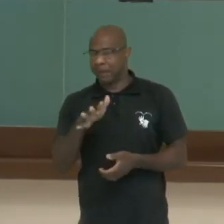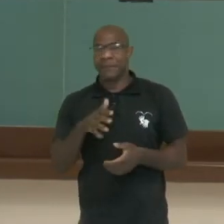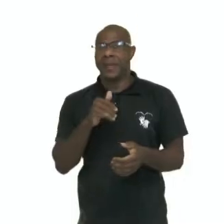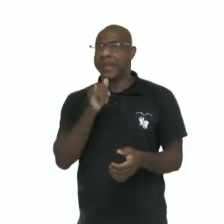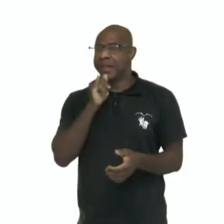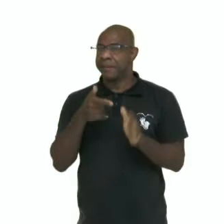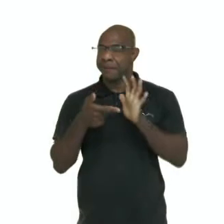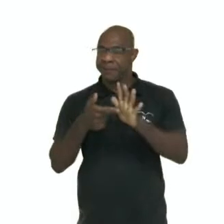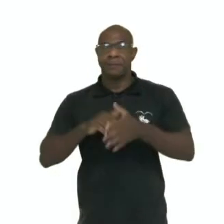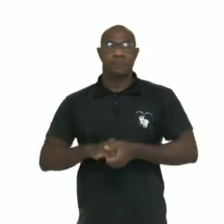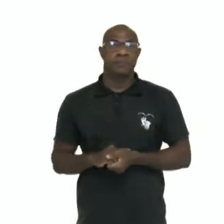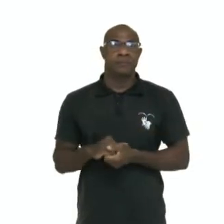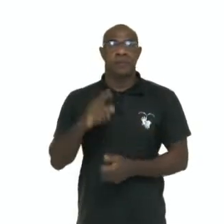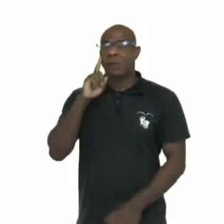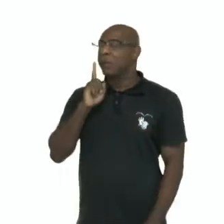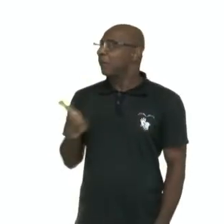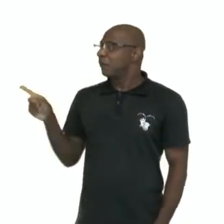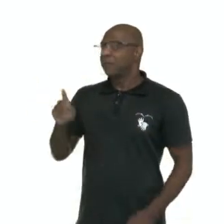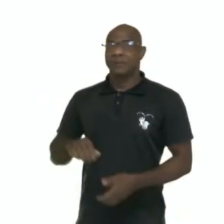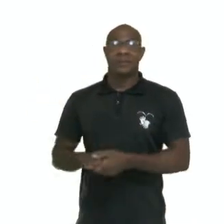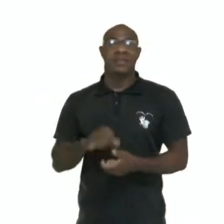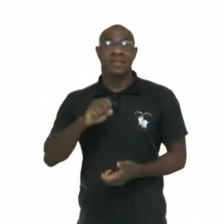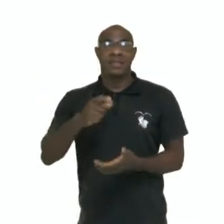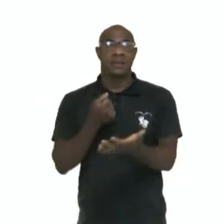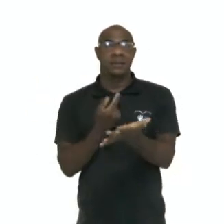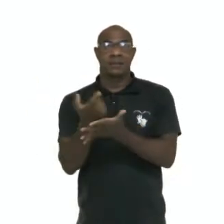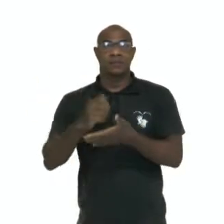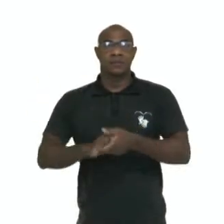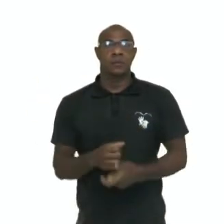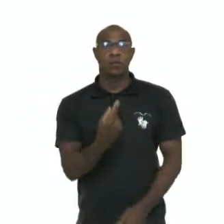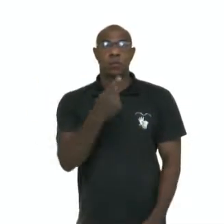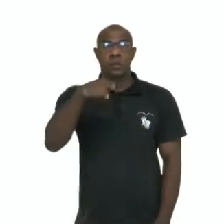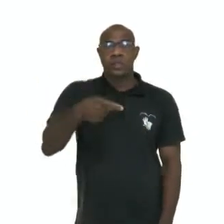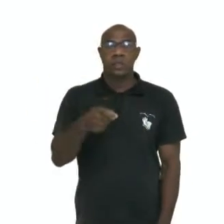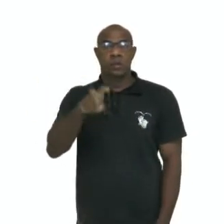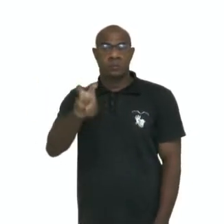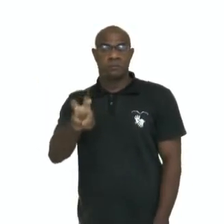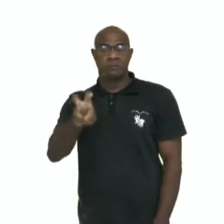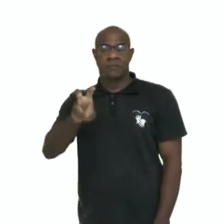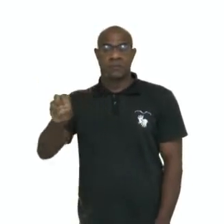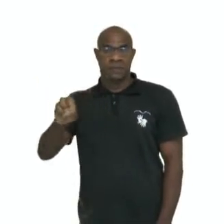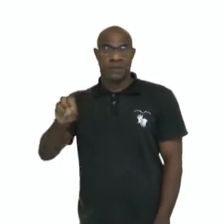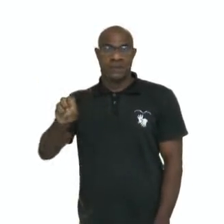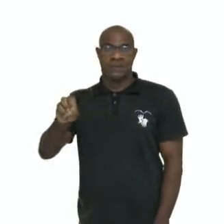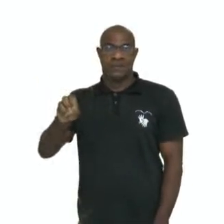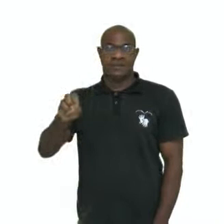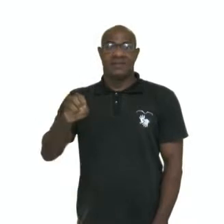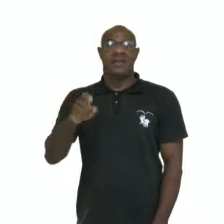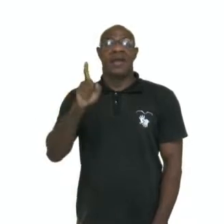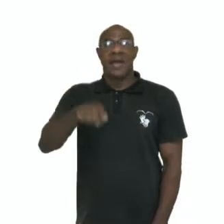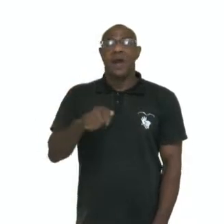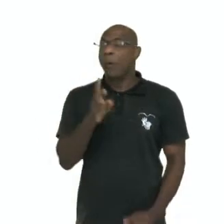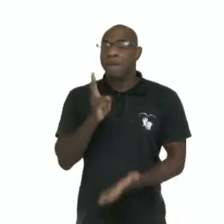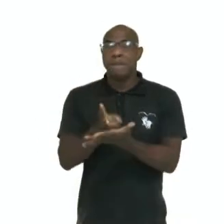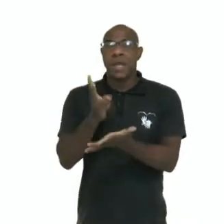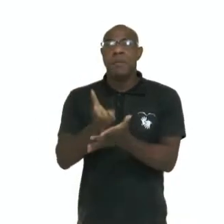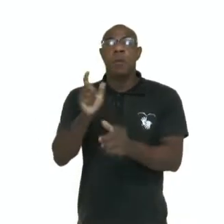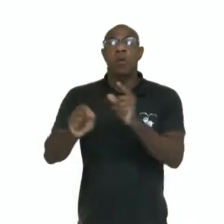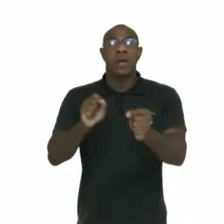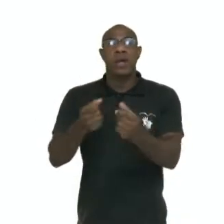tá? Então, ali, por exemplo, se comprarmos ali 1,5 kg, tá? Olha lá, é o mesmo